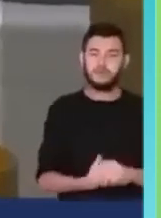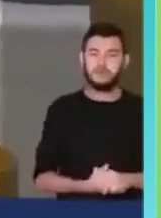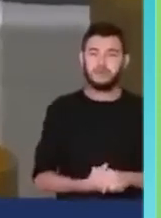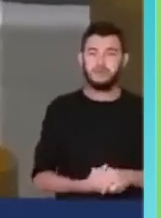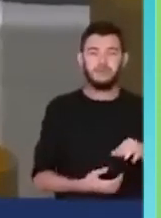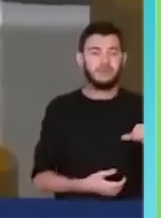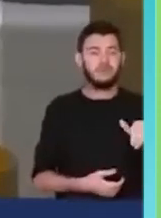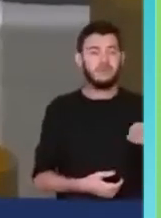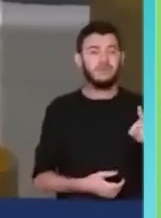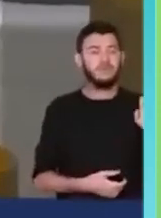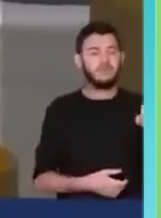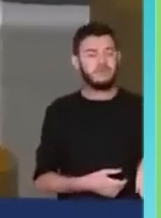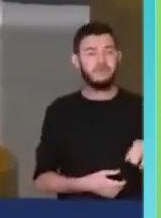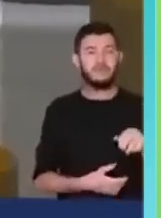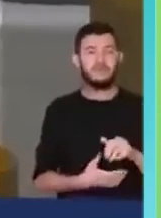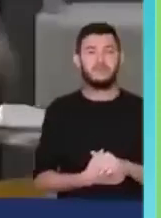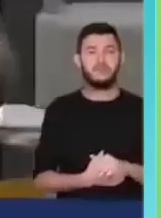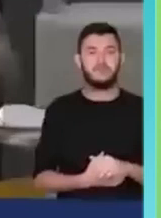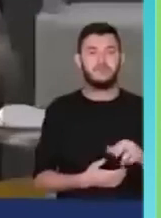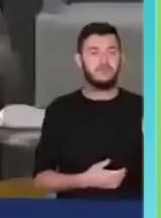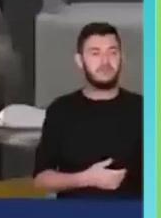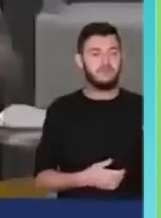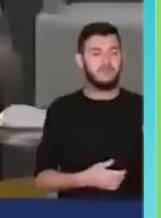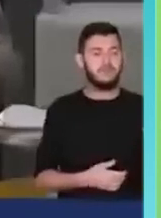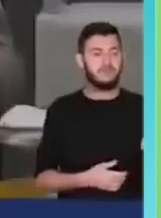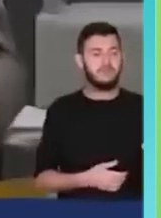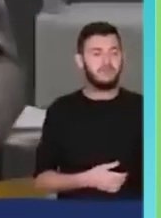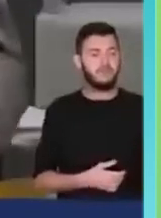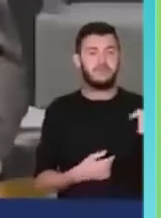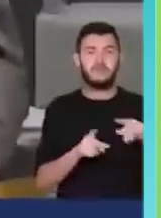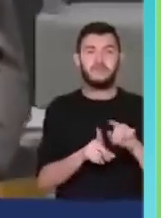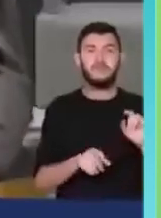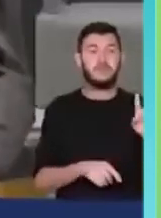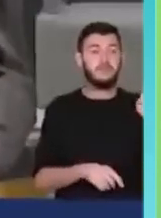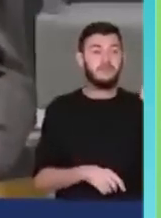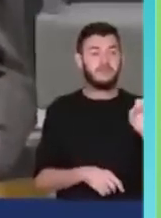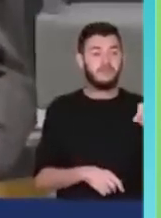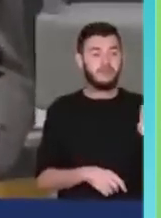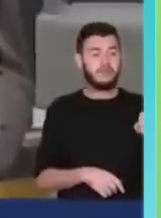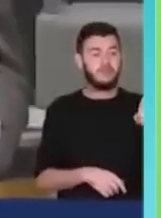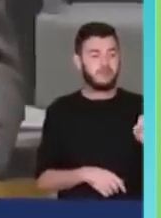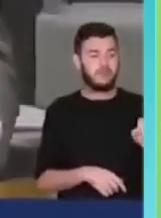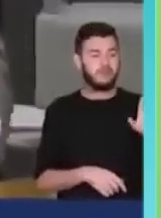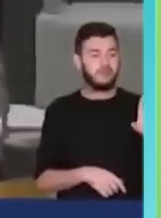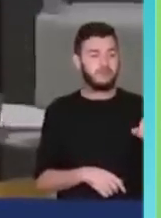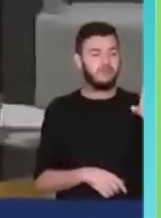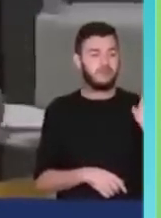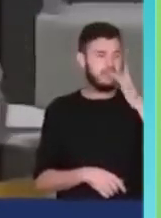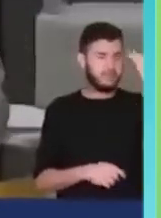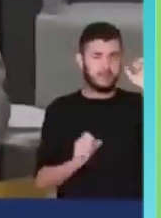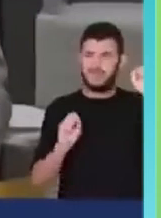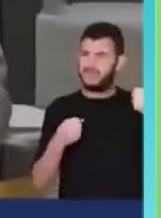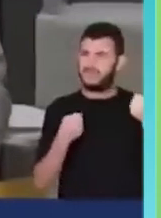o nosso Milton Antunes dr Sandro Lúcio ou seja